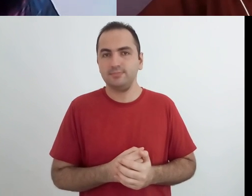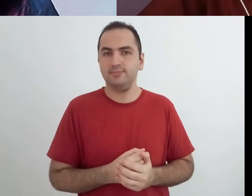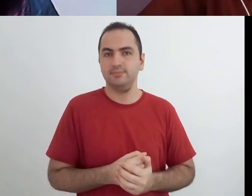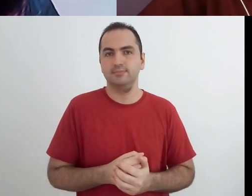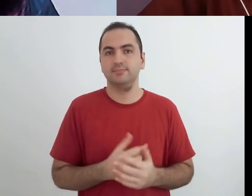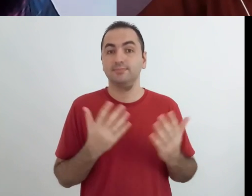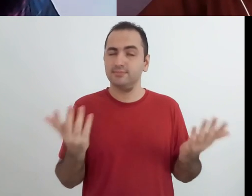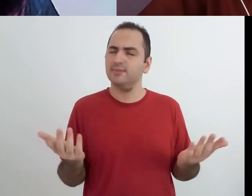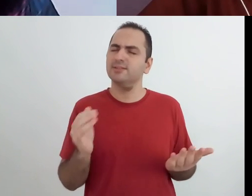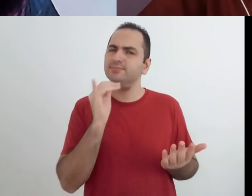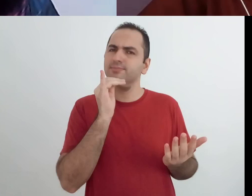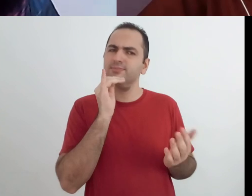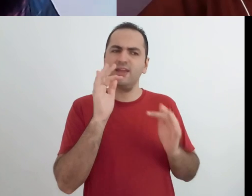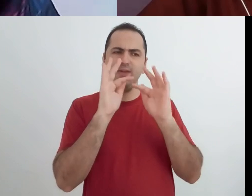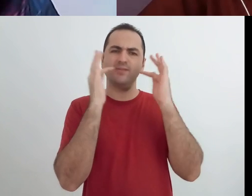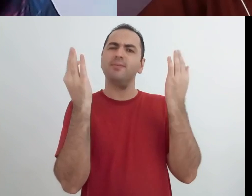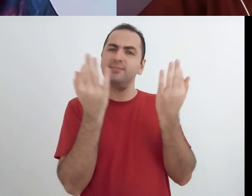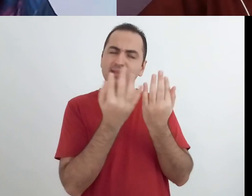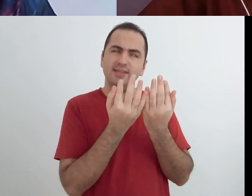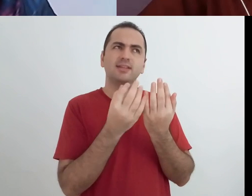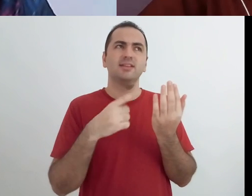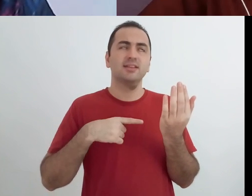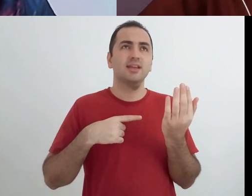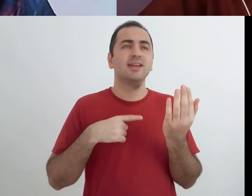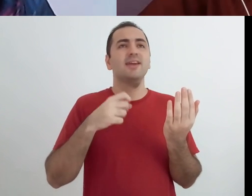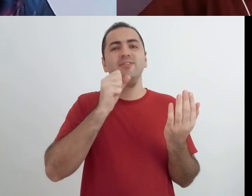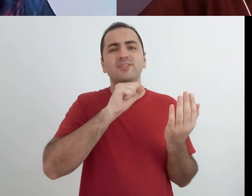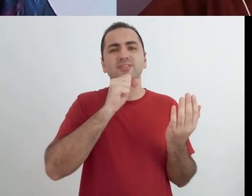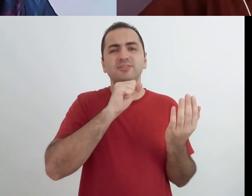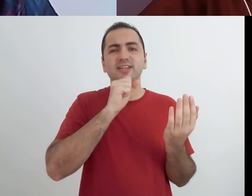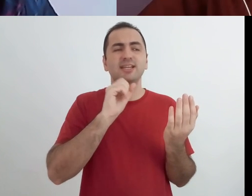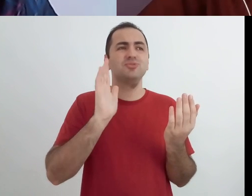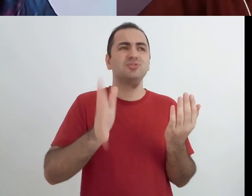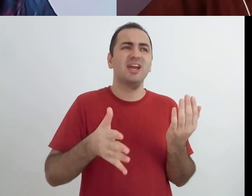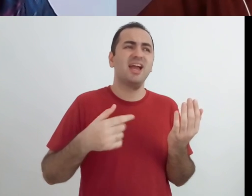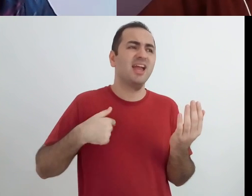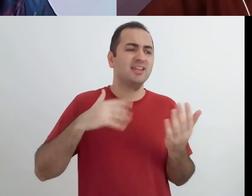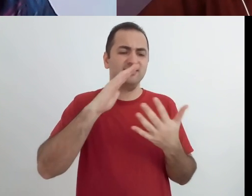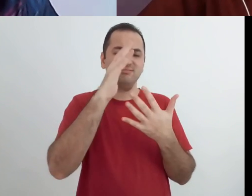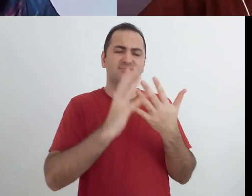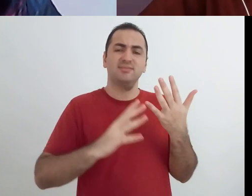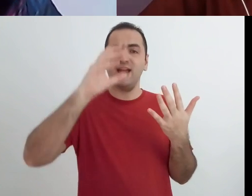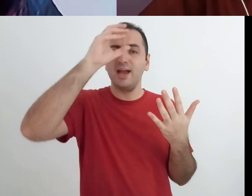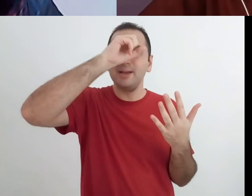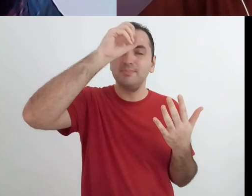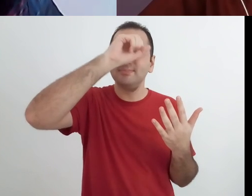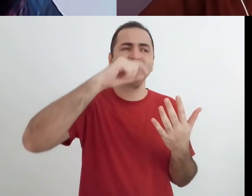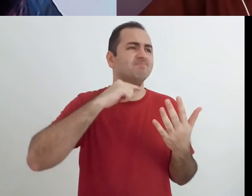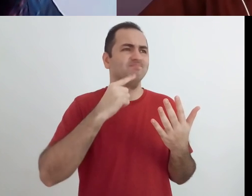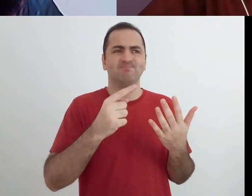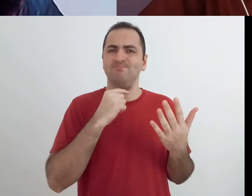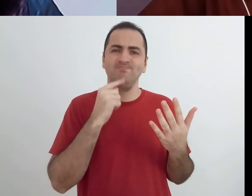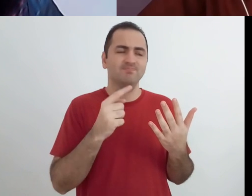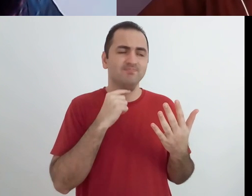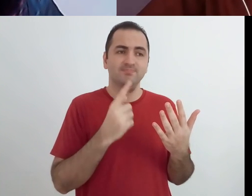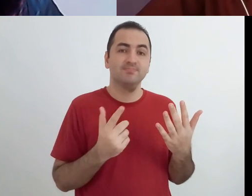dificuldade, mas eu já sou uma pessoa mais velha, é muito difícil aprender sinais, ou qualquer outra, né, coisa